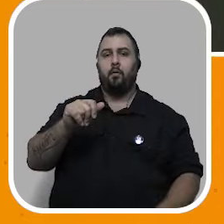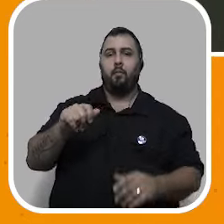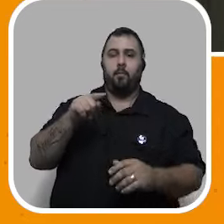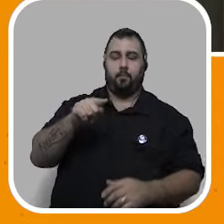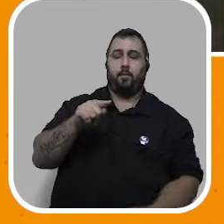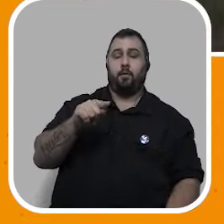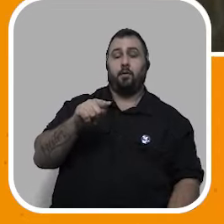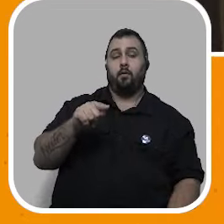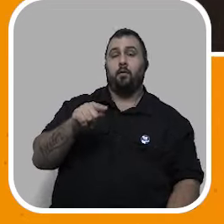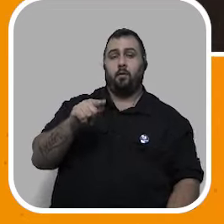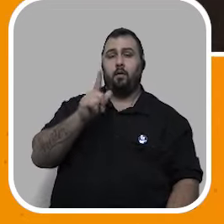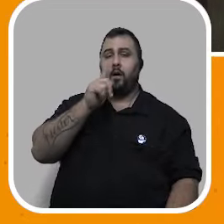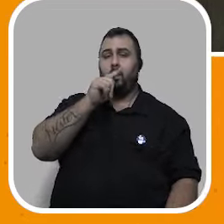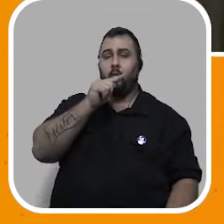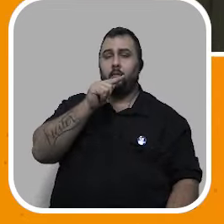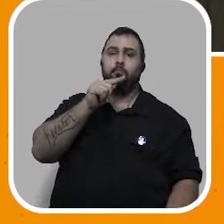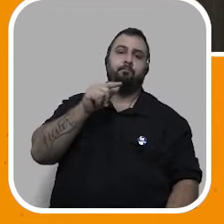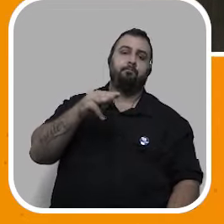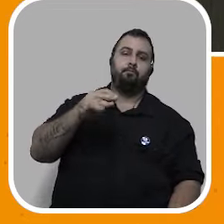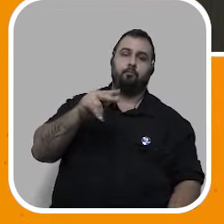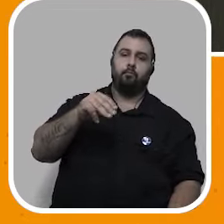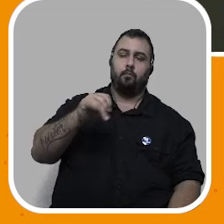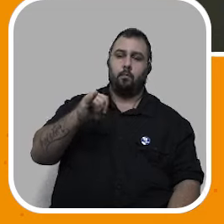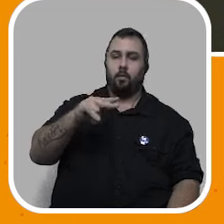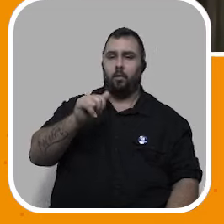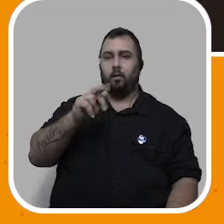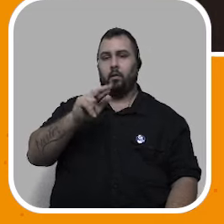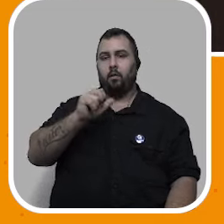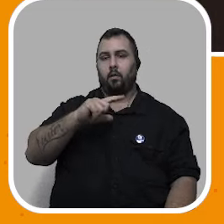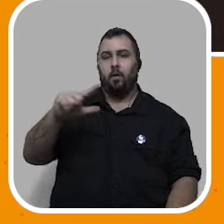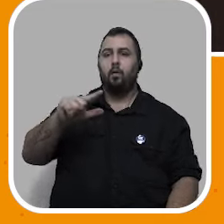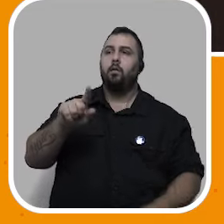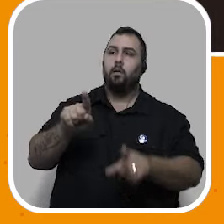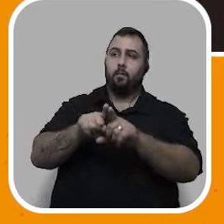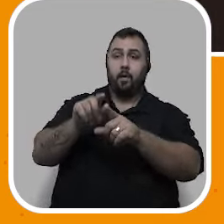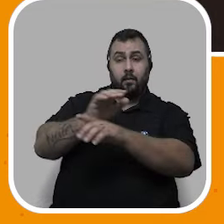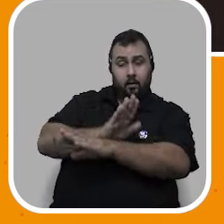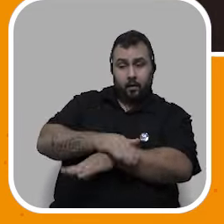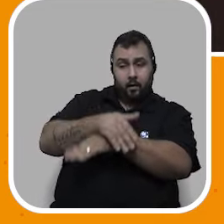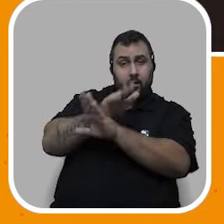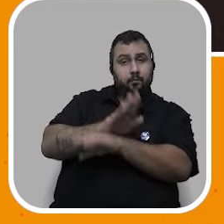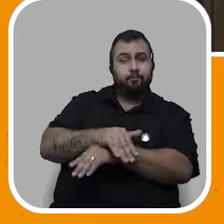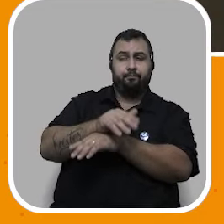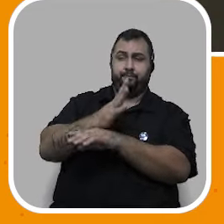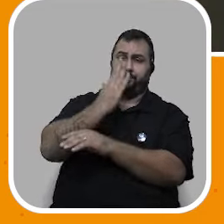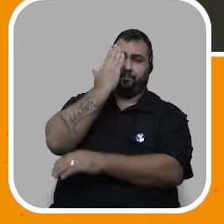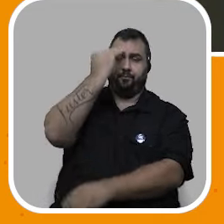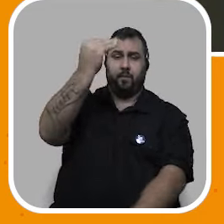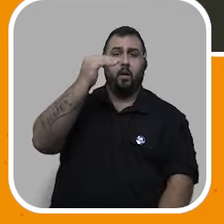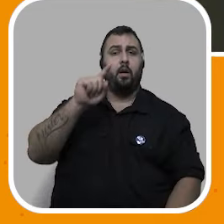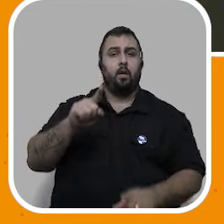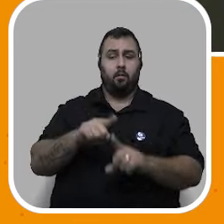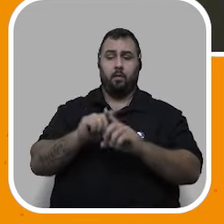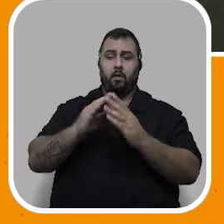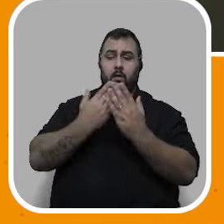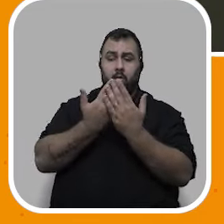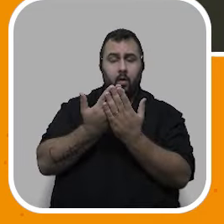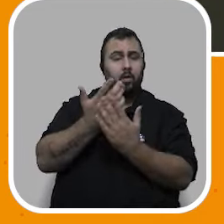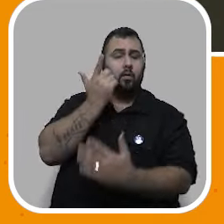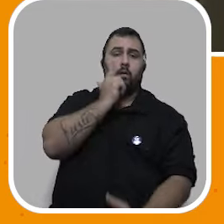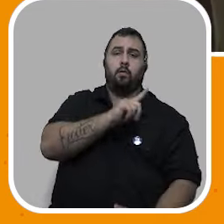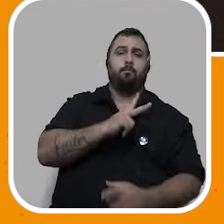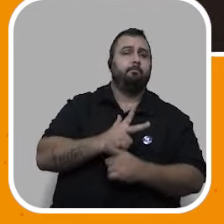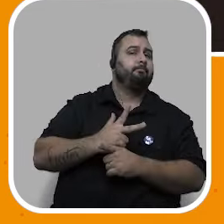a a sereia que foi um sucesso e também ajudou a escola a a sagrar o campeonato